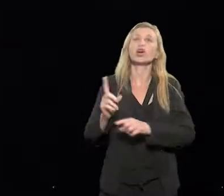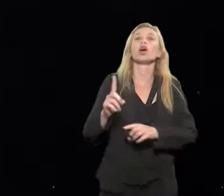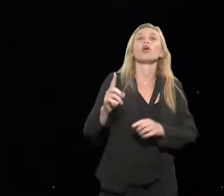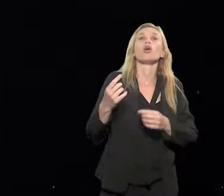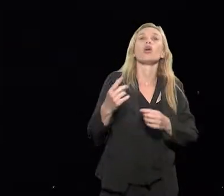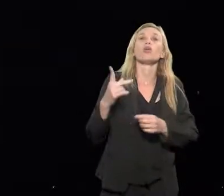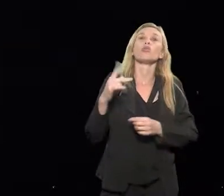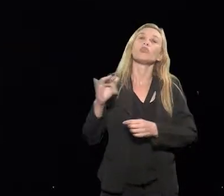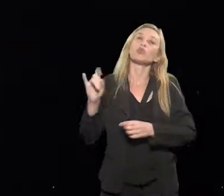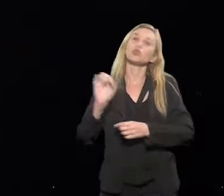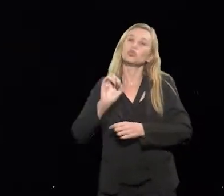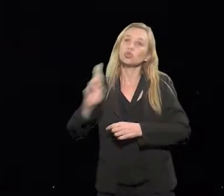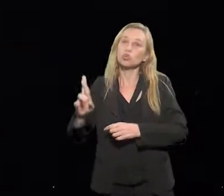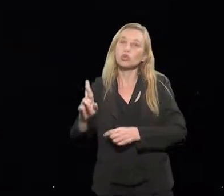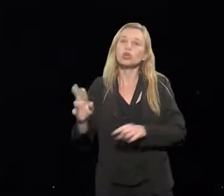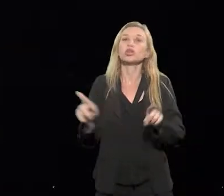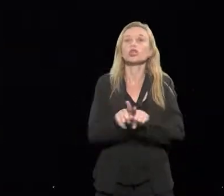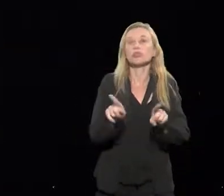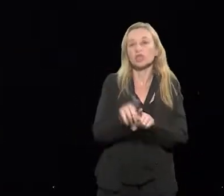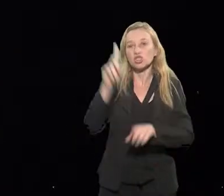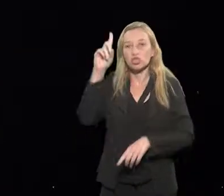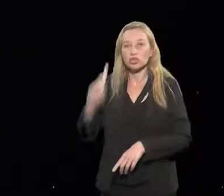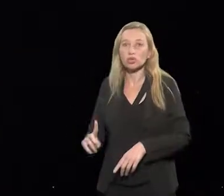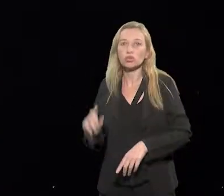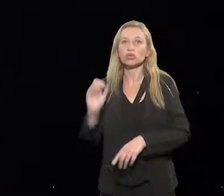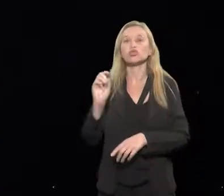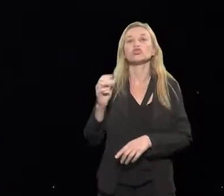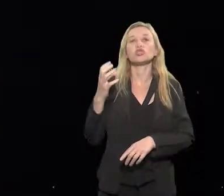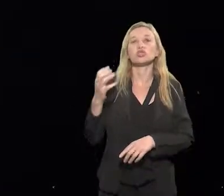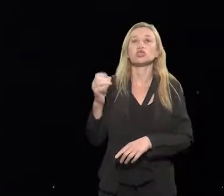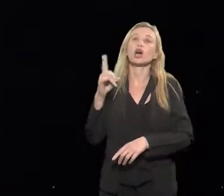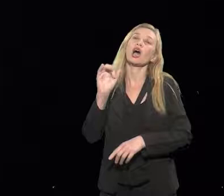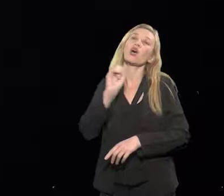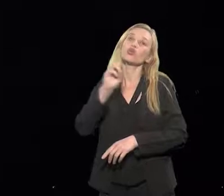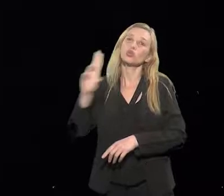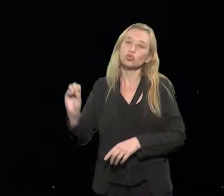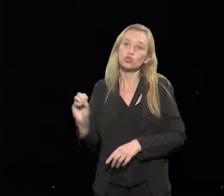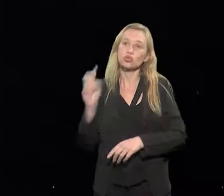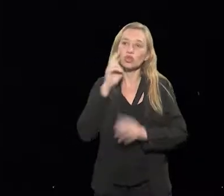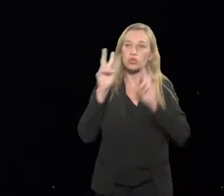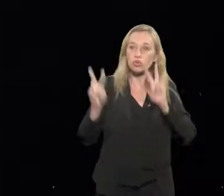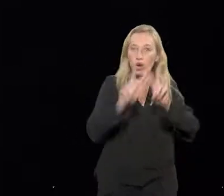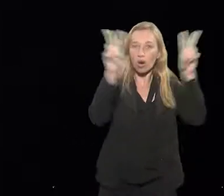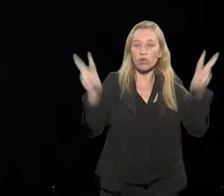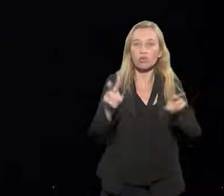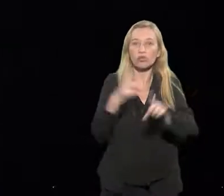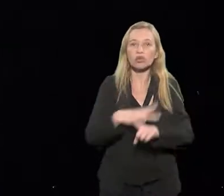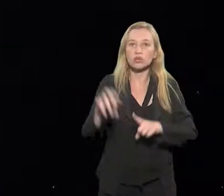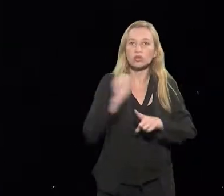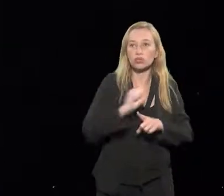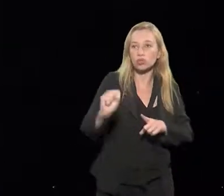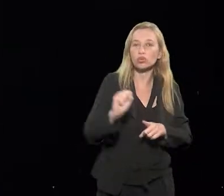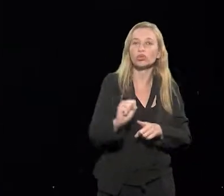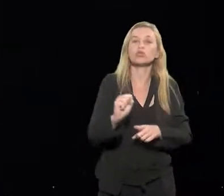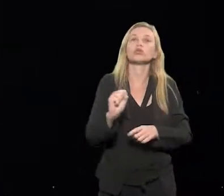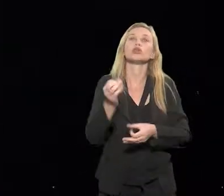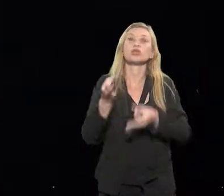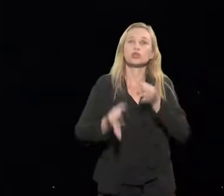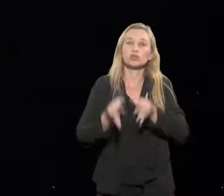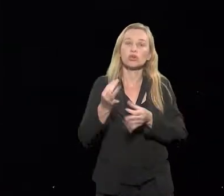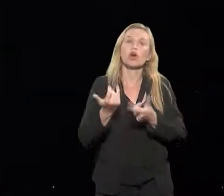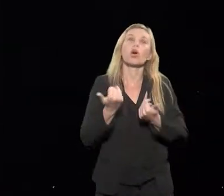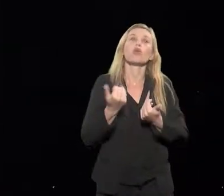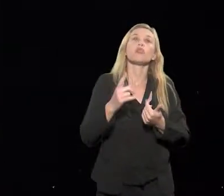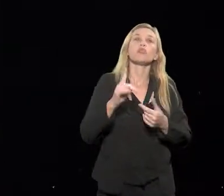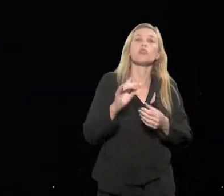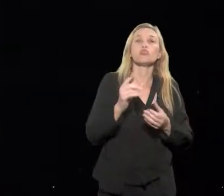produtor e diretor de inúmeras obras audiovisuais, como o filme Remoção, vencedor do júri popular do